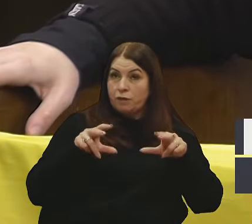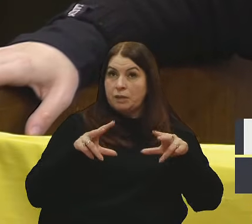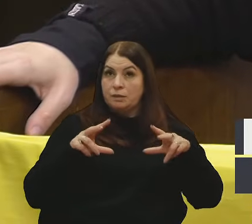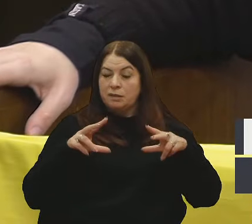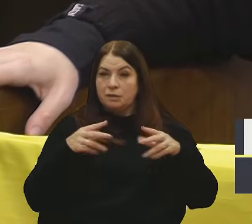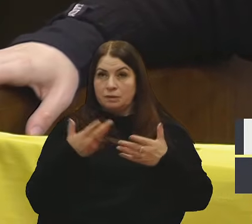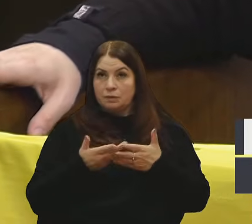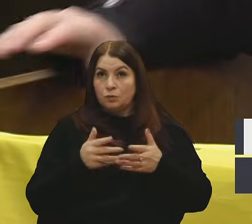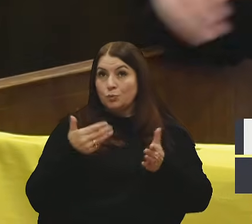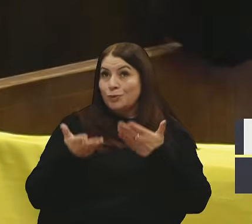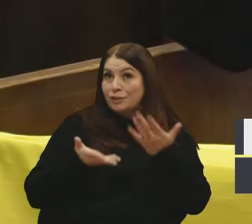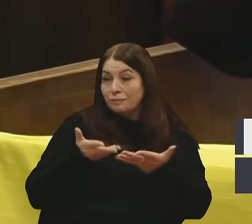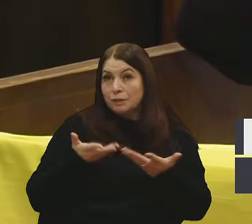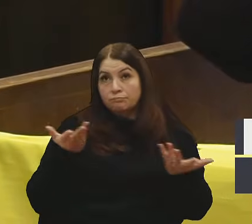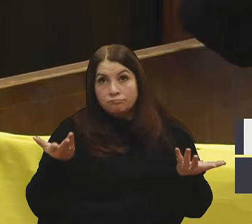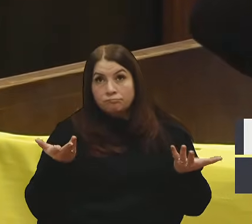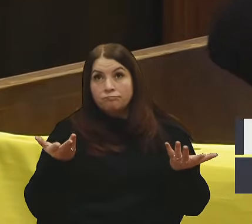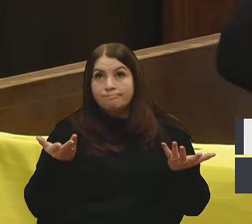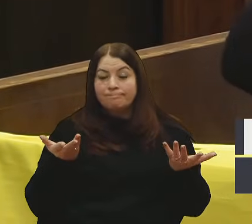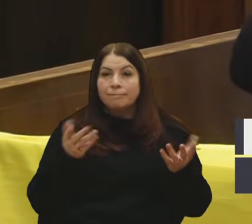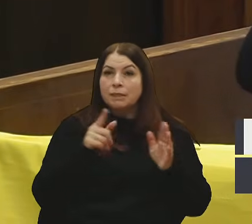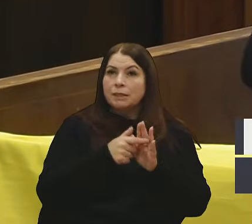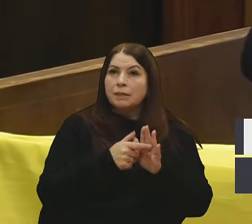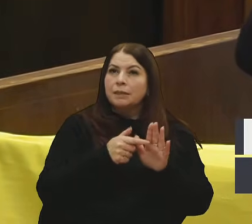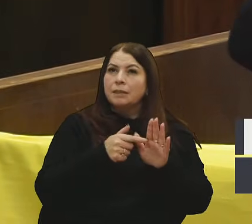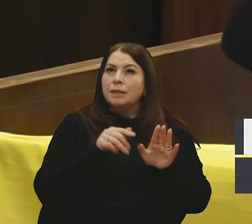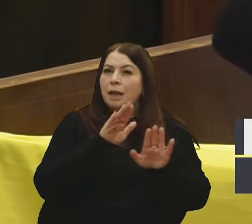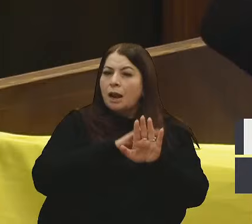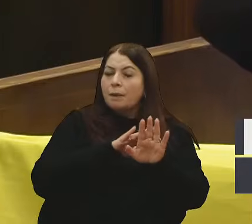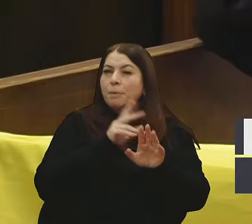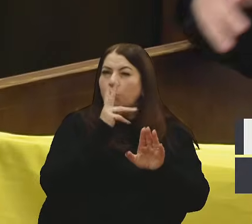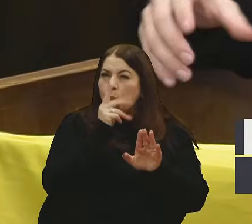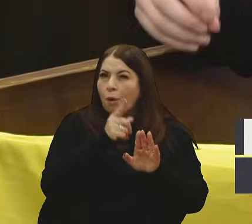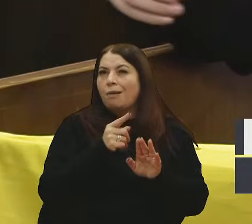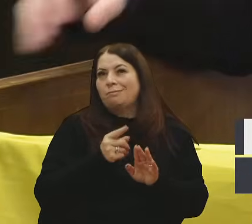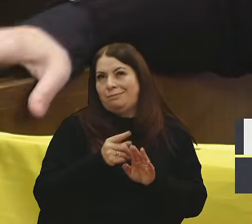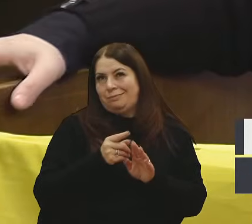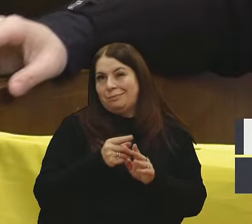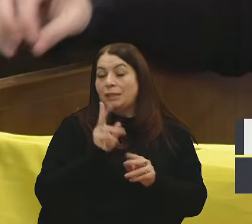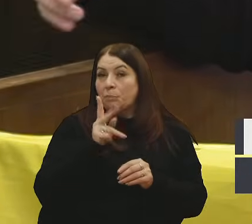dos serviços, o pano de fundo ele é sempre o mesmo, né? Sempre o mesmo, eu